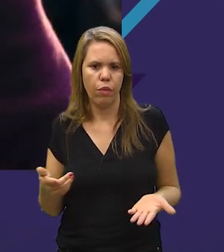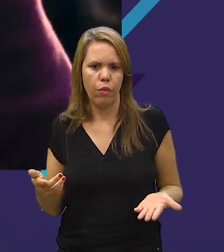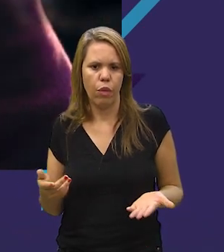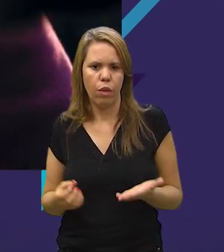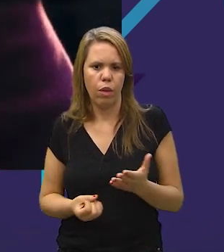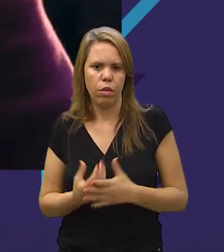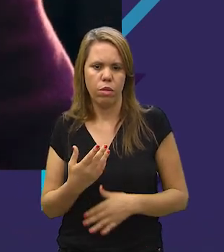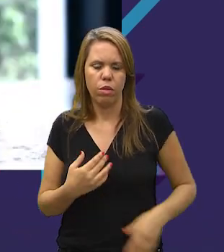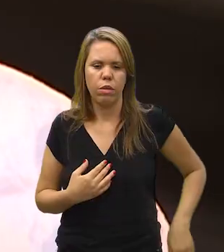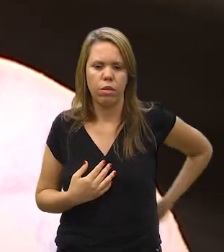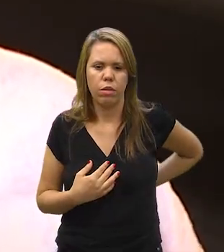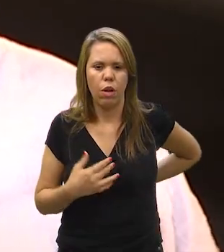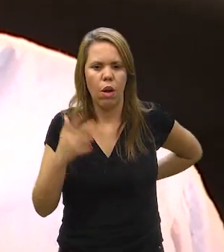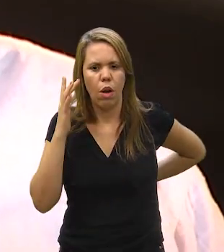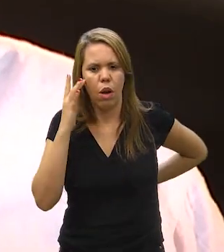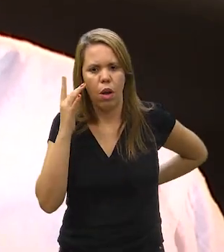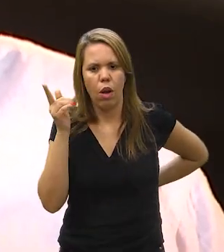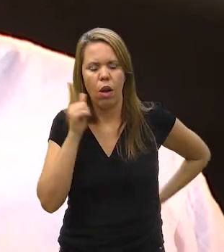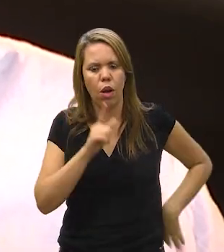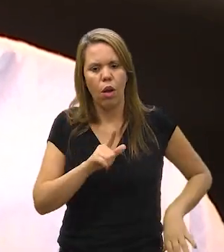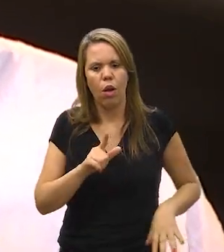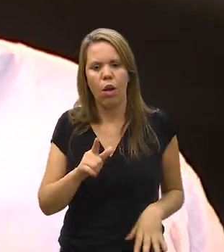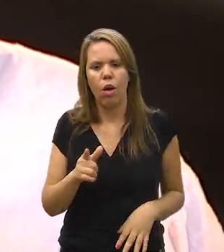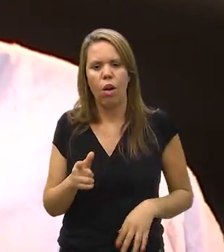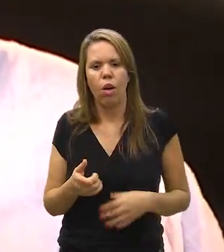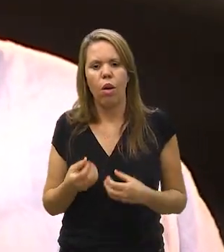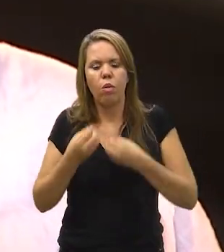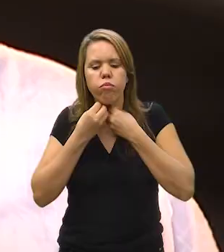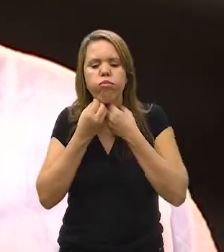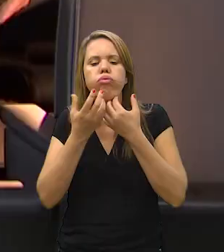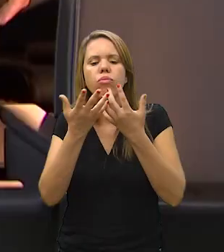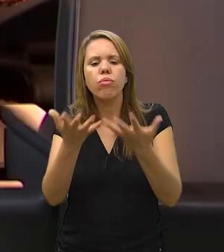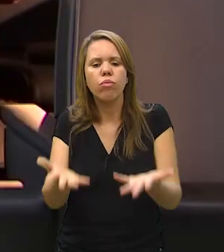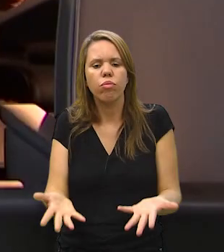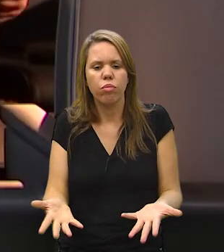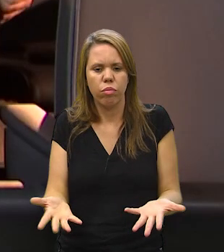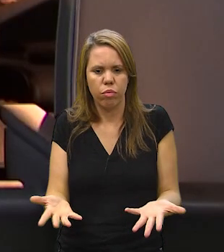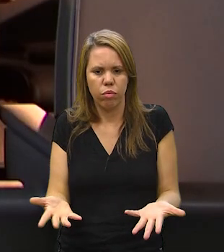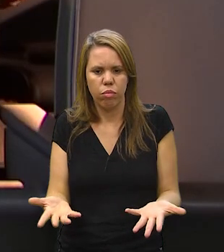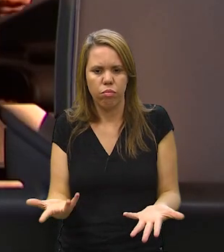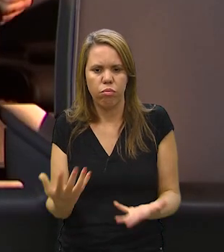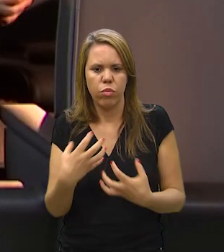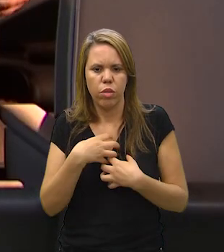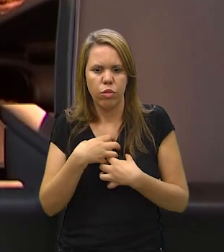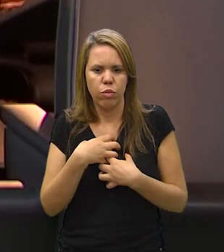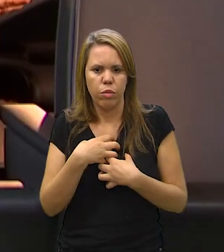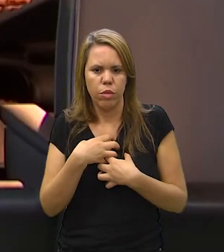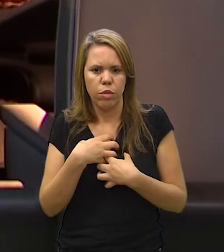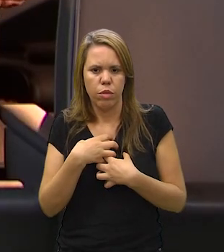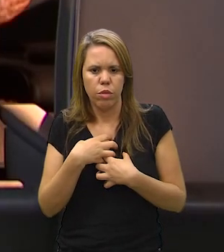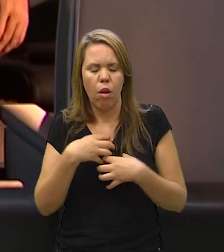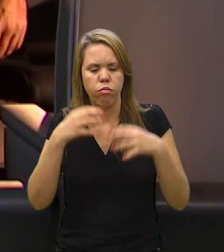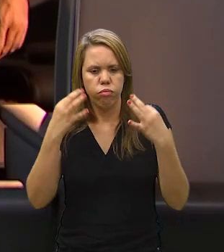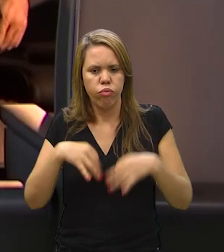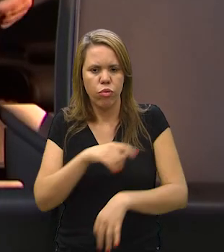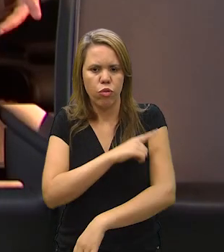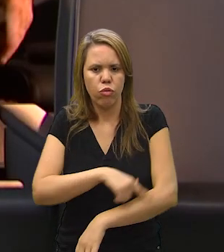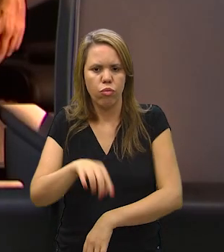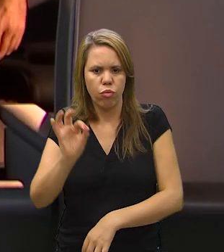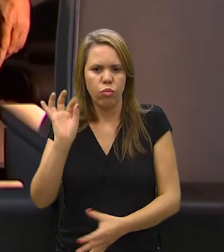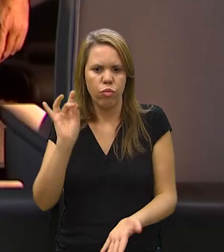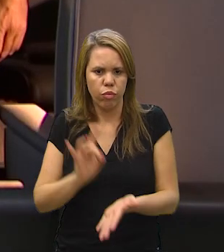parte que eu acho que eu consegui, inclusive, colocar para fora sentimentos bem honestos, entendeu?